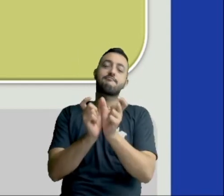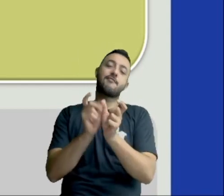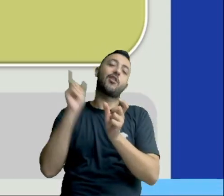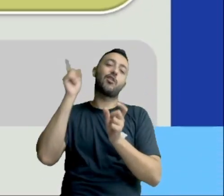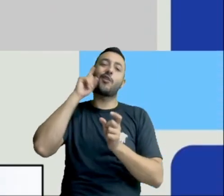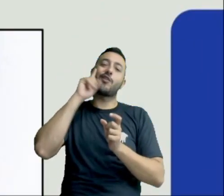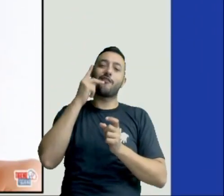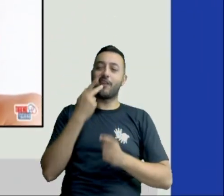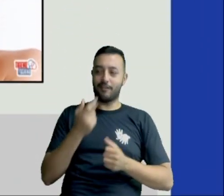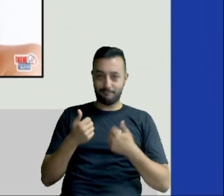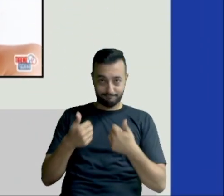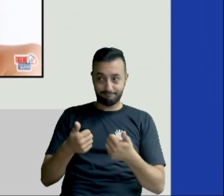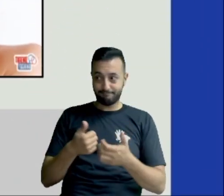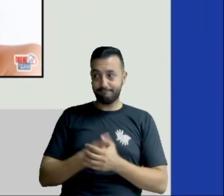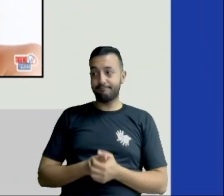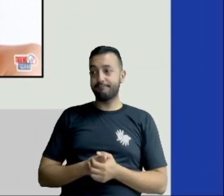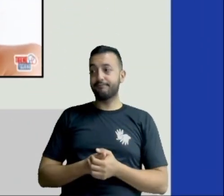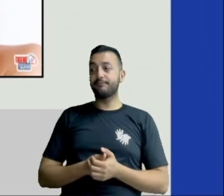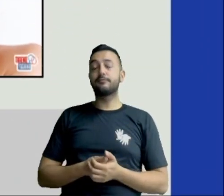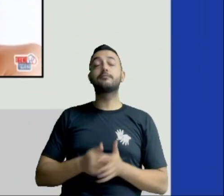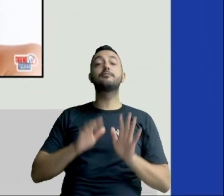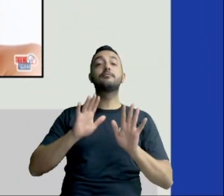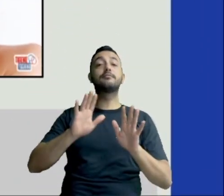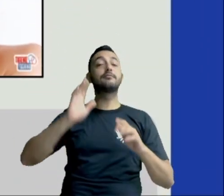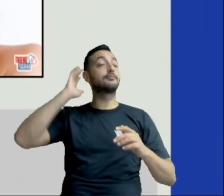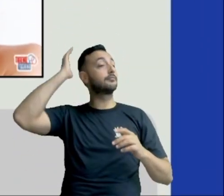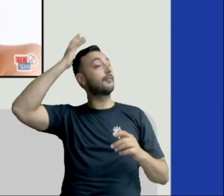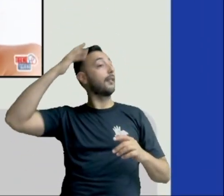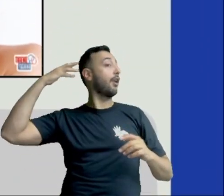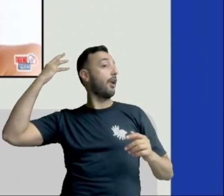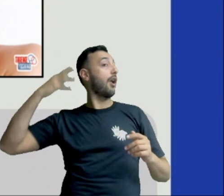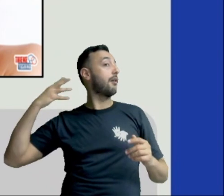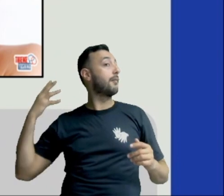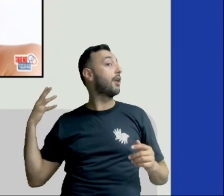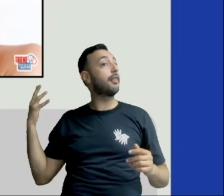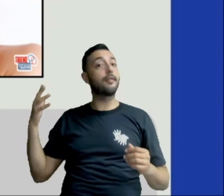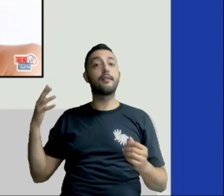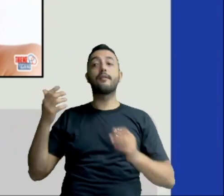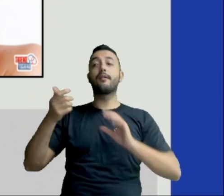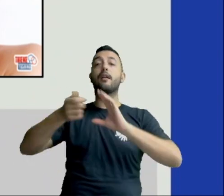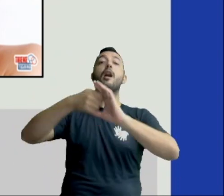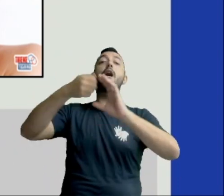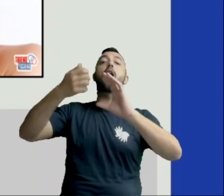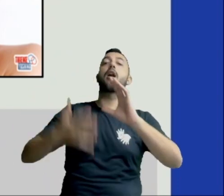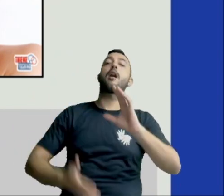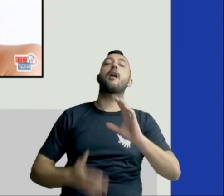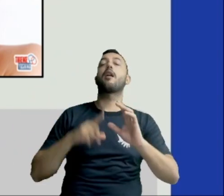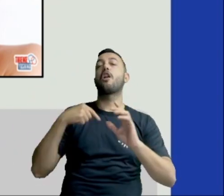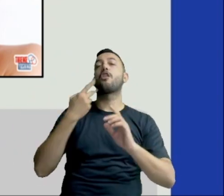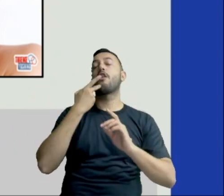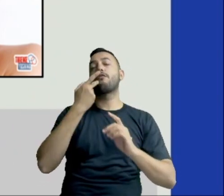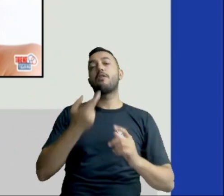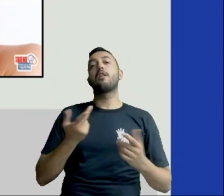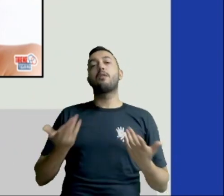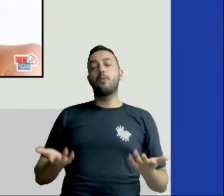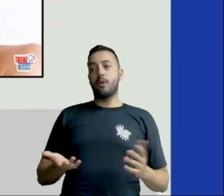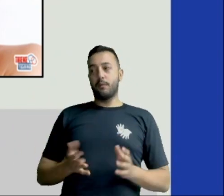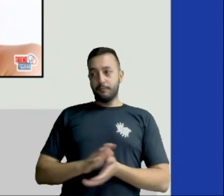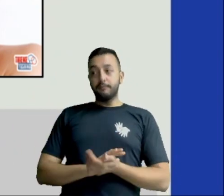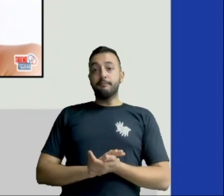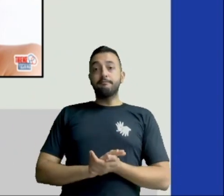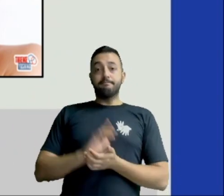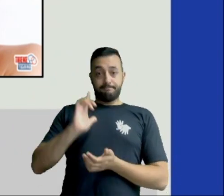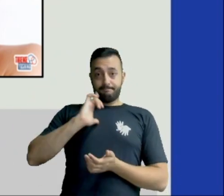dia a dia, tá bom? Com relação ao cabelo, quais são as características que nós podemos falar sobre ele?